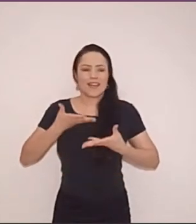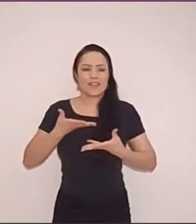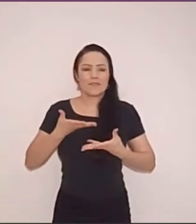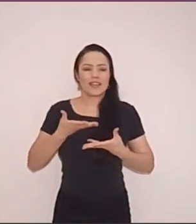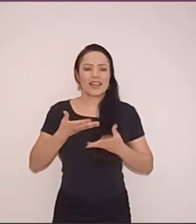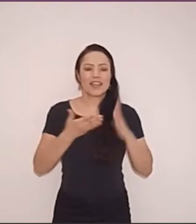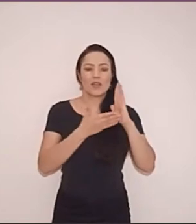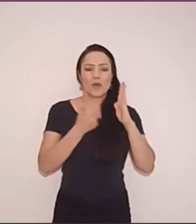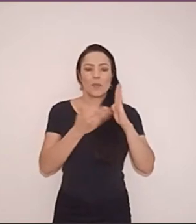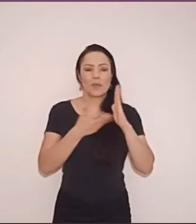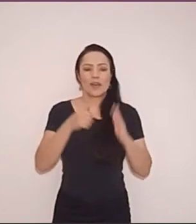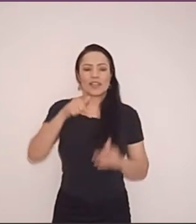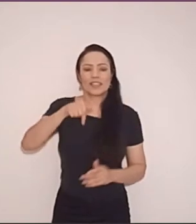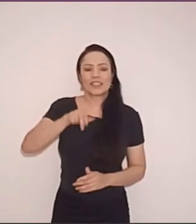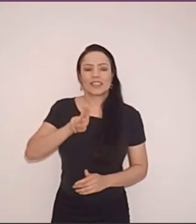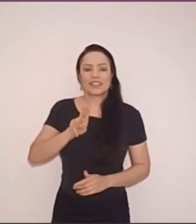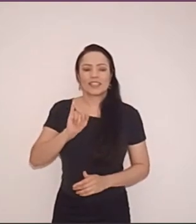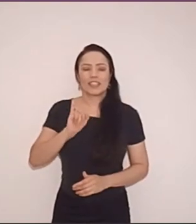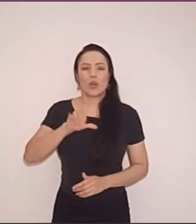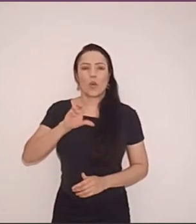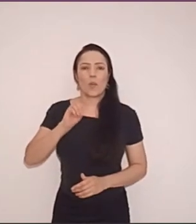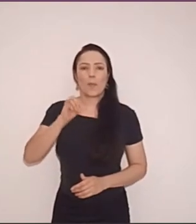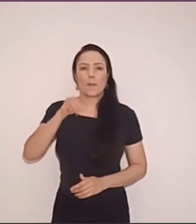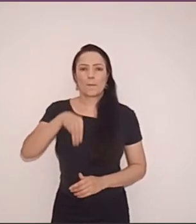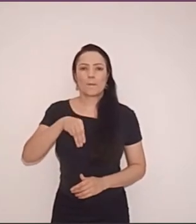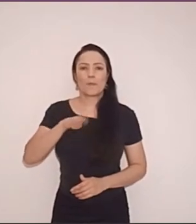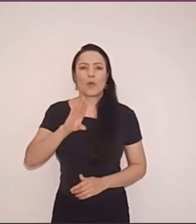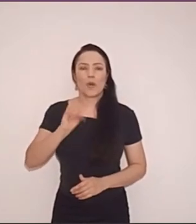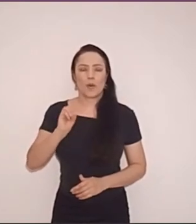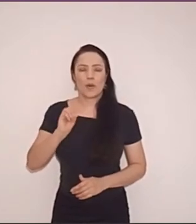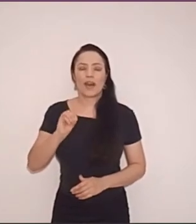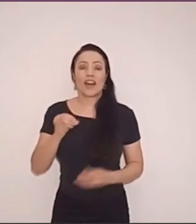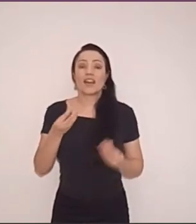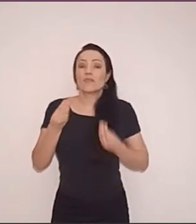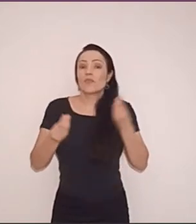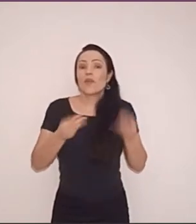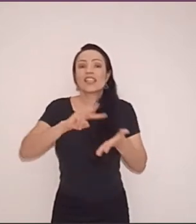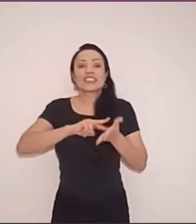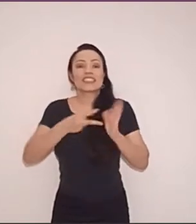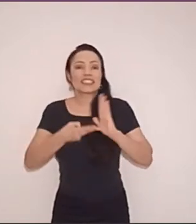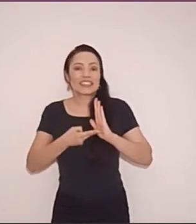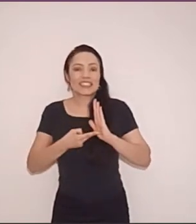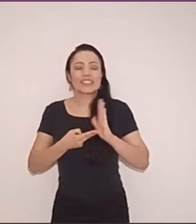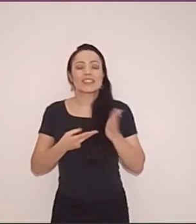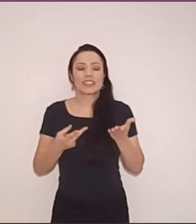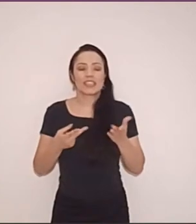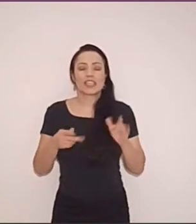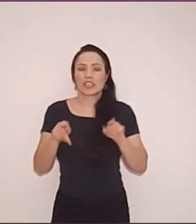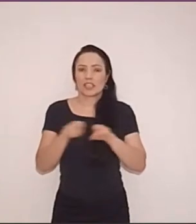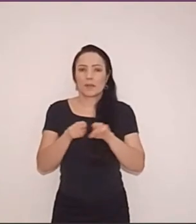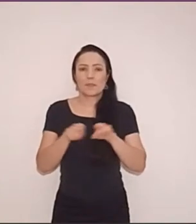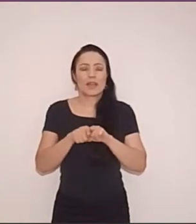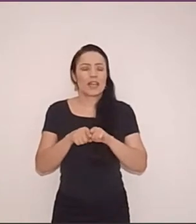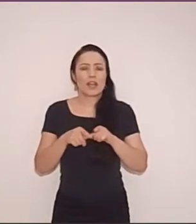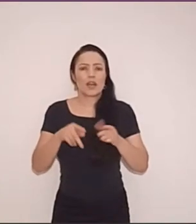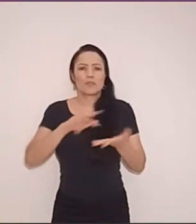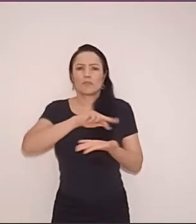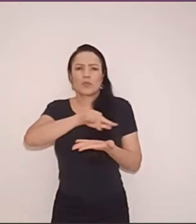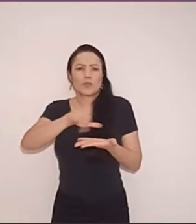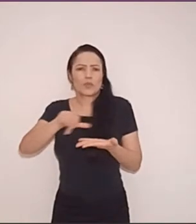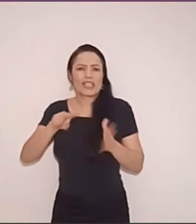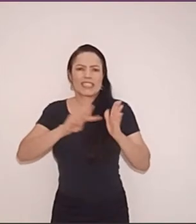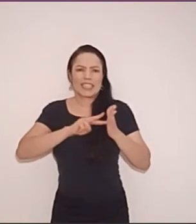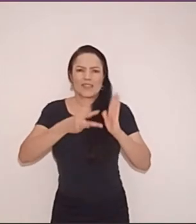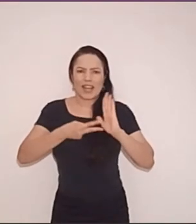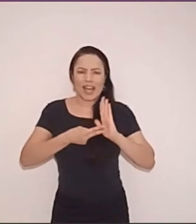livros que longo Quilombos modos e significados e colonização Quilombos modo os significados